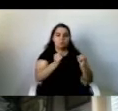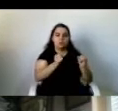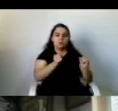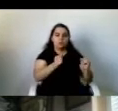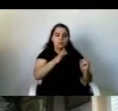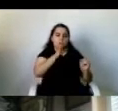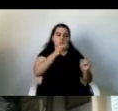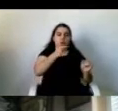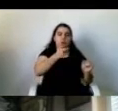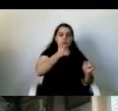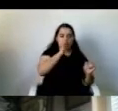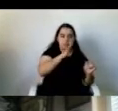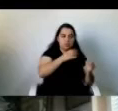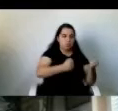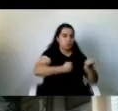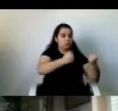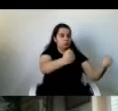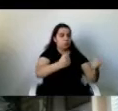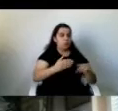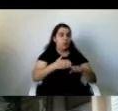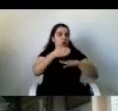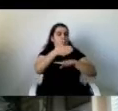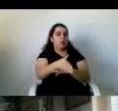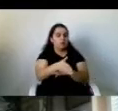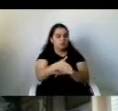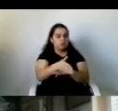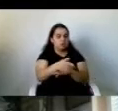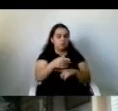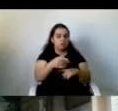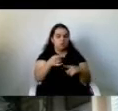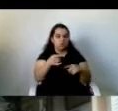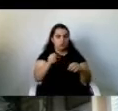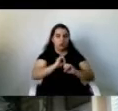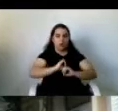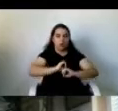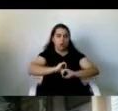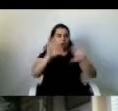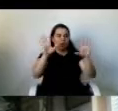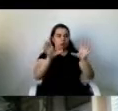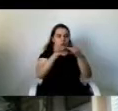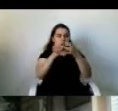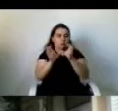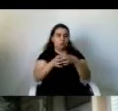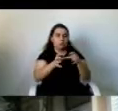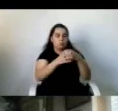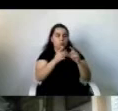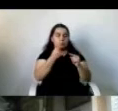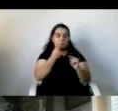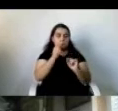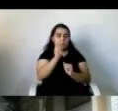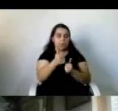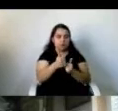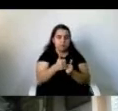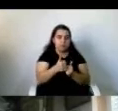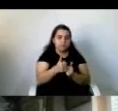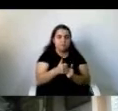de transportes e dos acessos foram muito evidenciadas nos grupos focais, o facto é que,